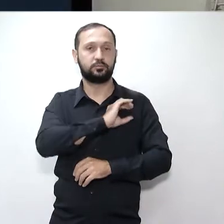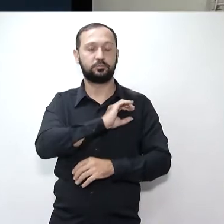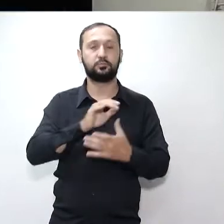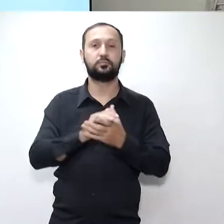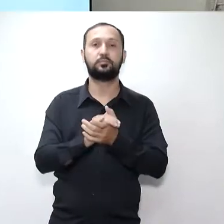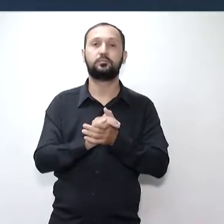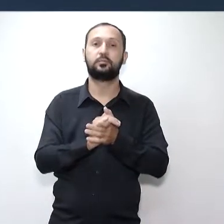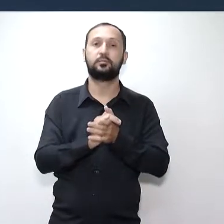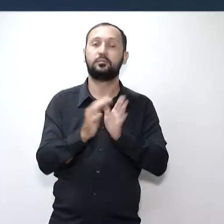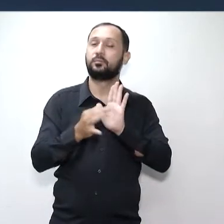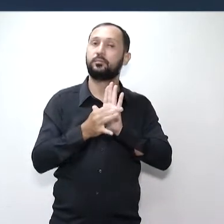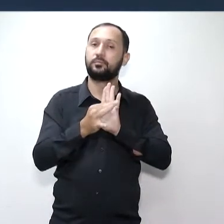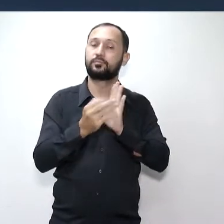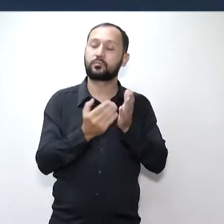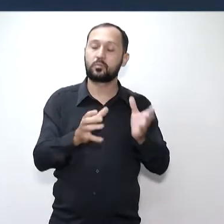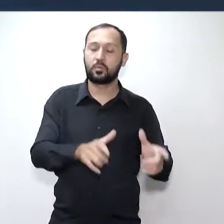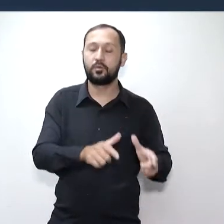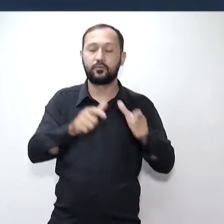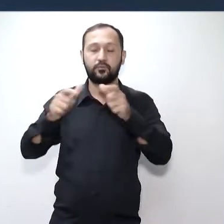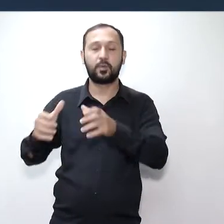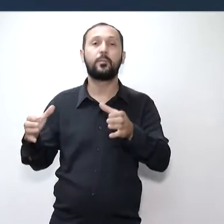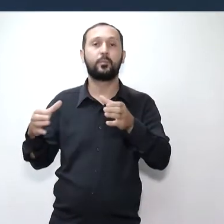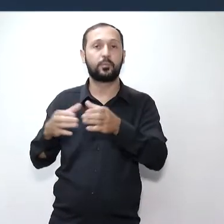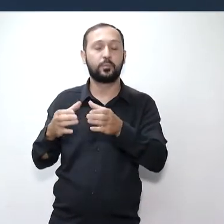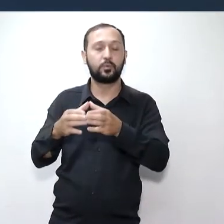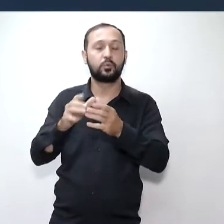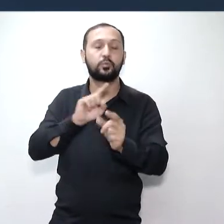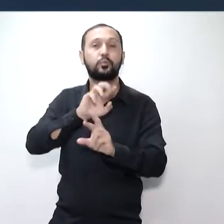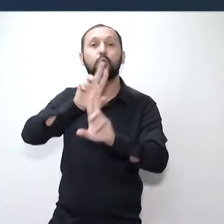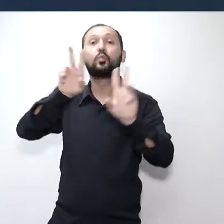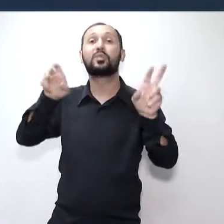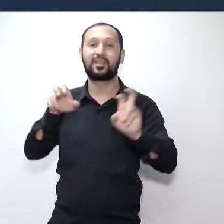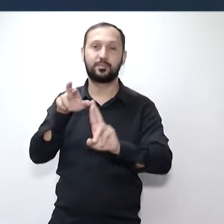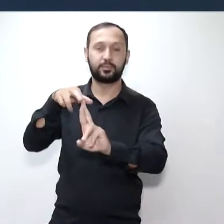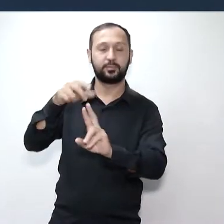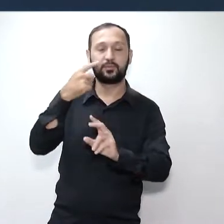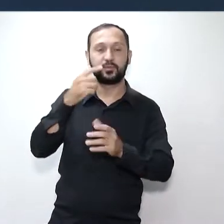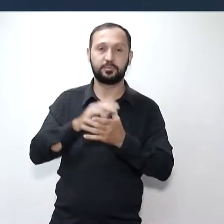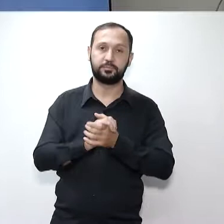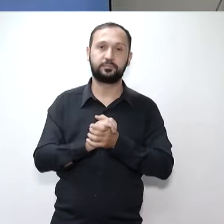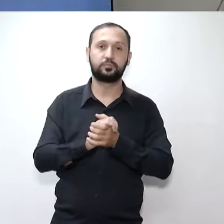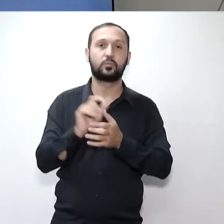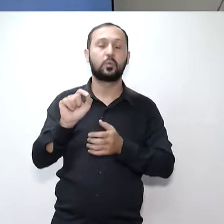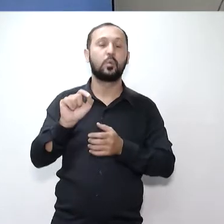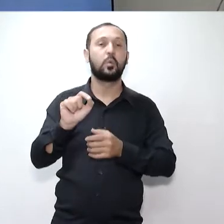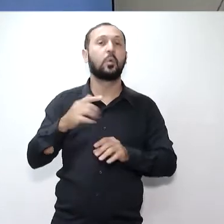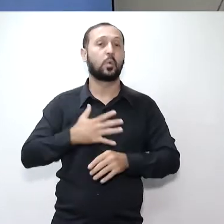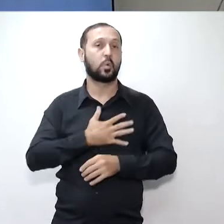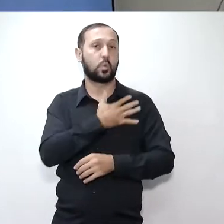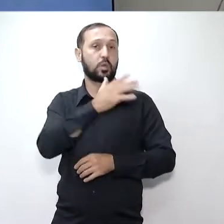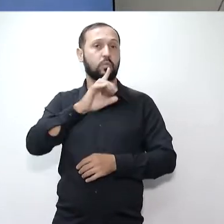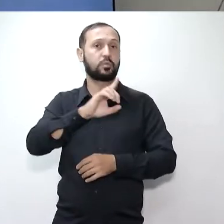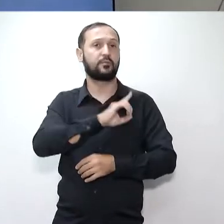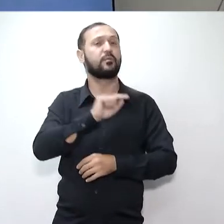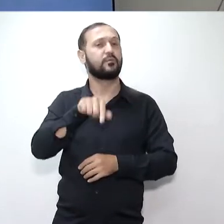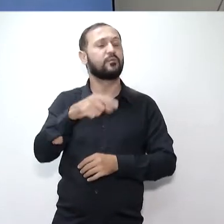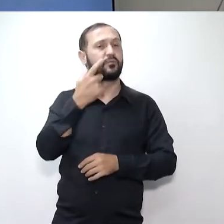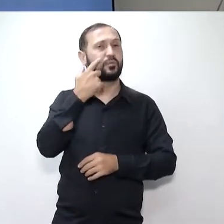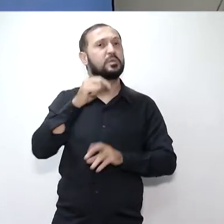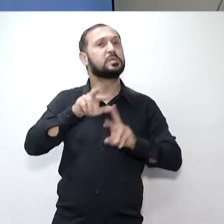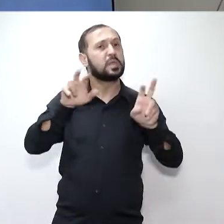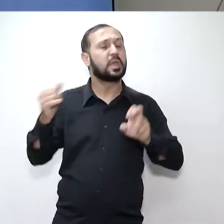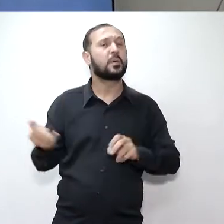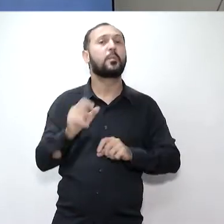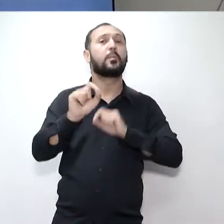do PSL. A proposta agora segue para apreciação da Comissão de Mérito. O deputado Coronel Davi destacou